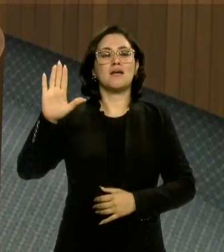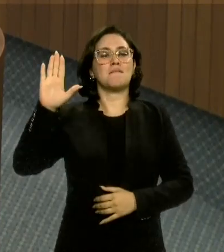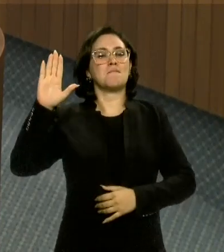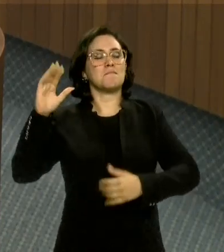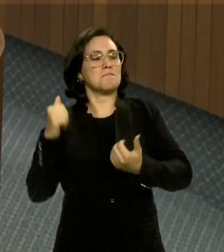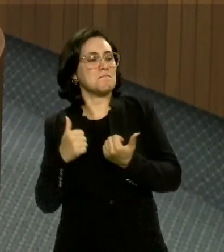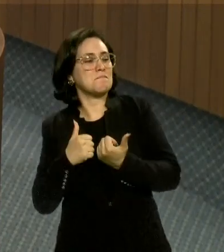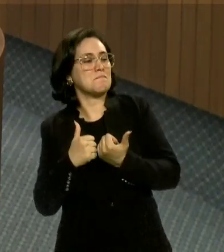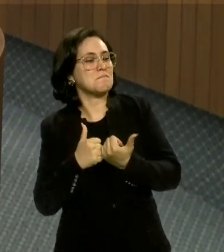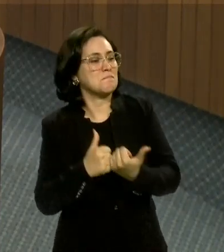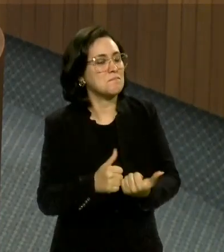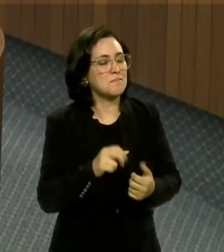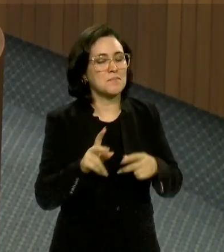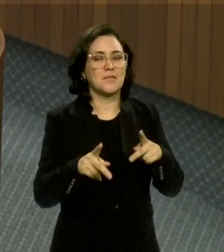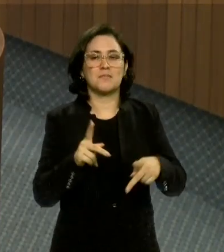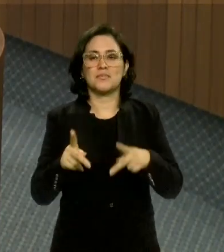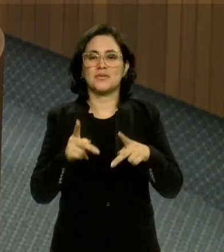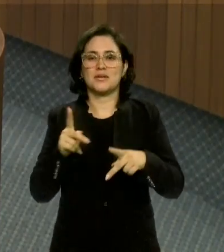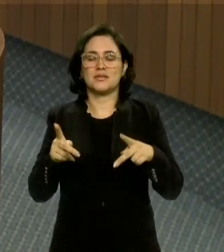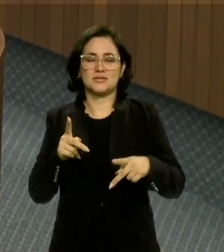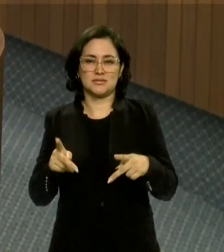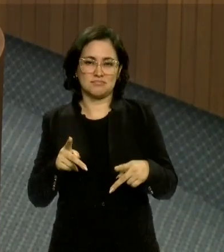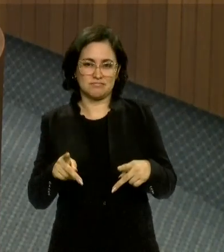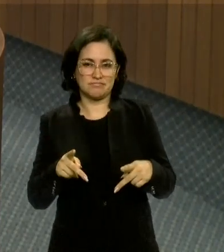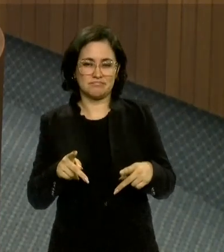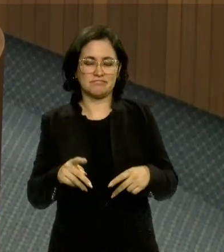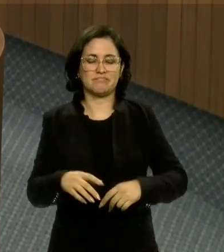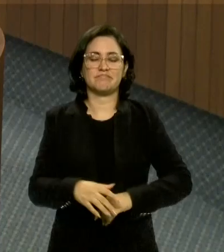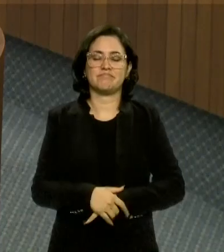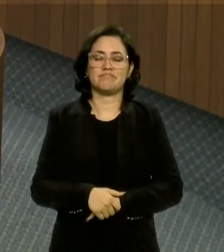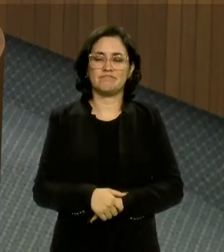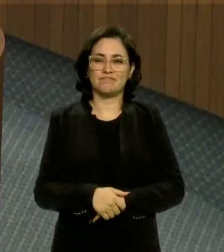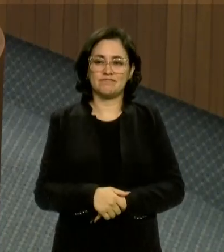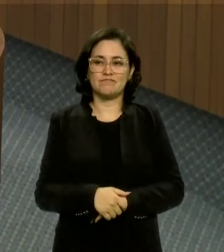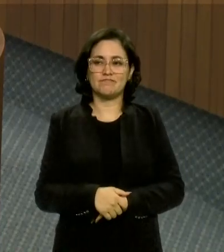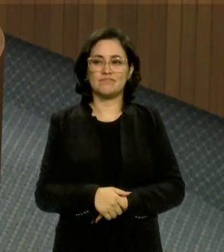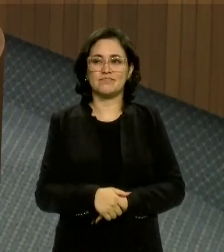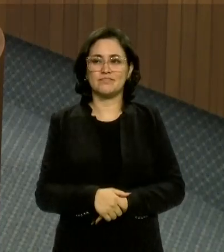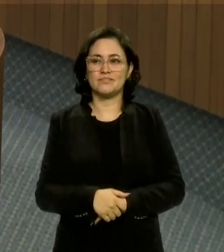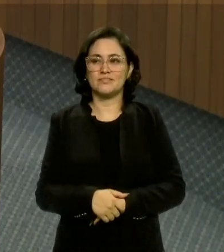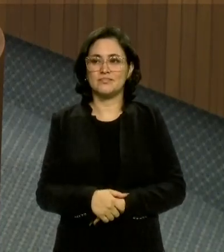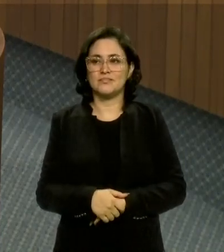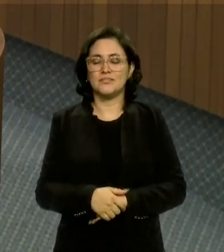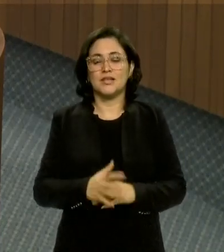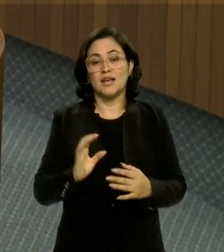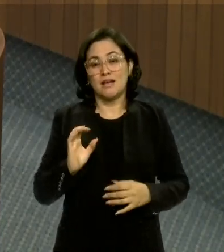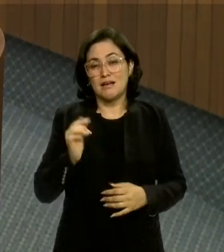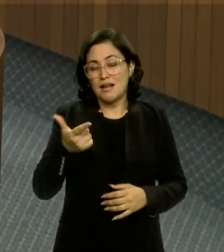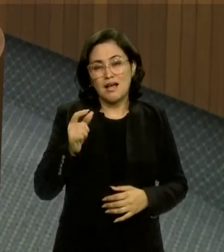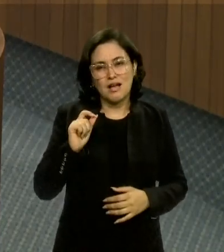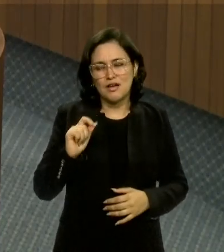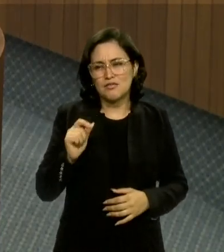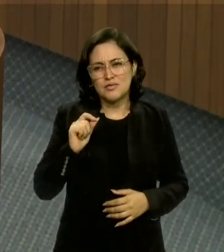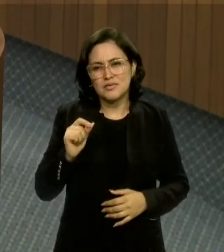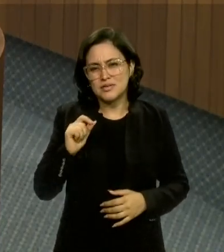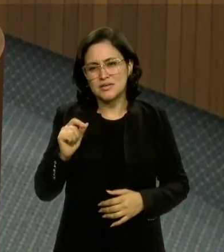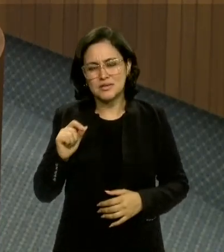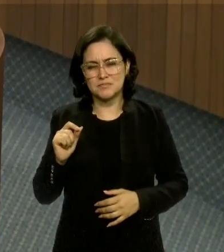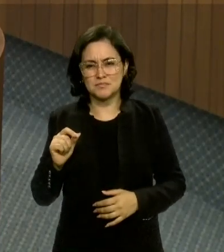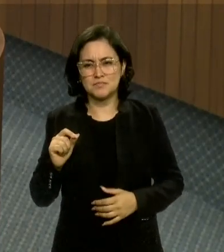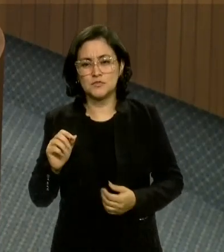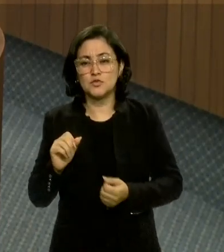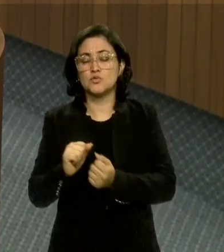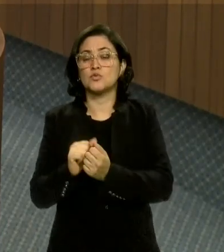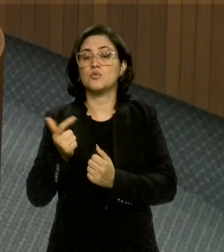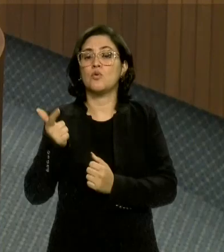das outras propostas fizesse ou impusesse. Então, claro que isso aqui vai se somar a vários outros